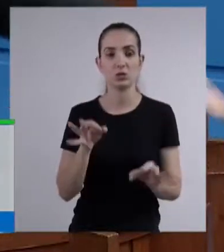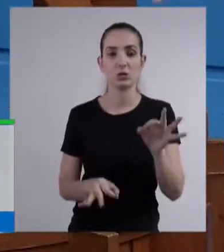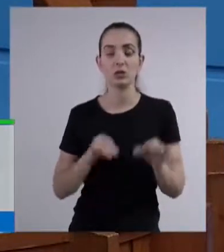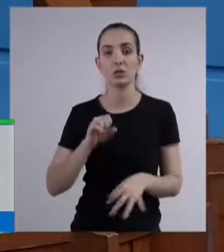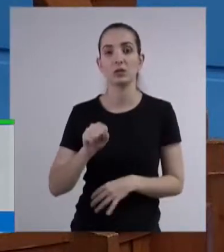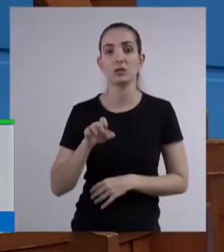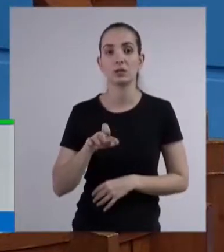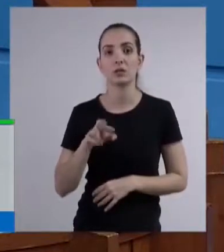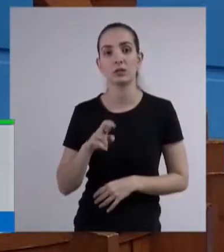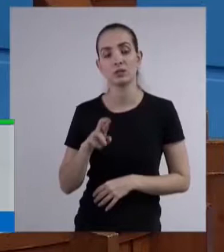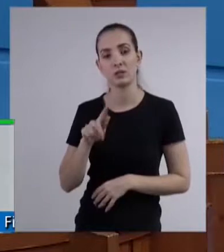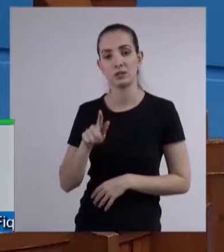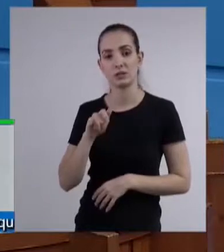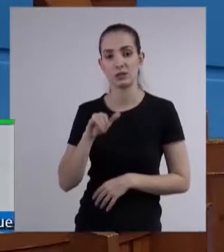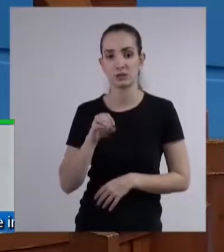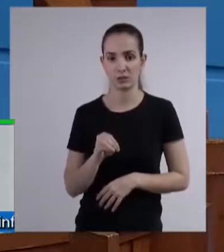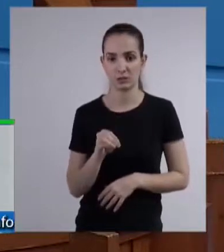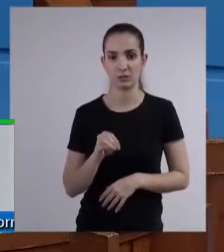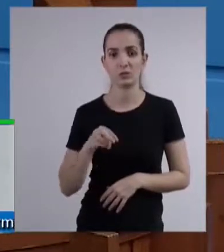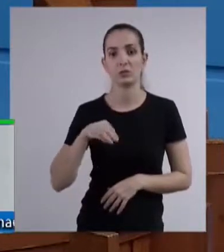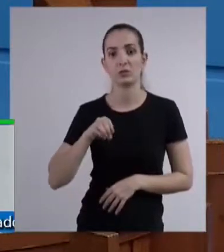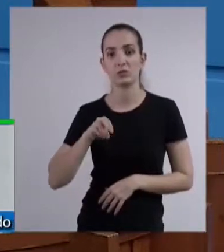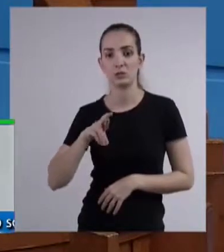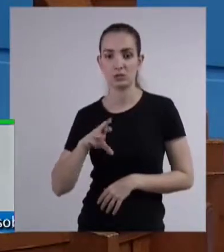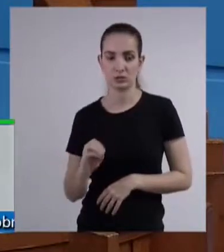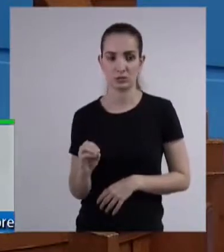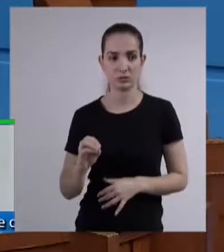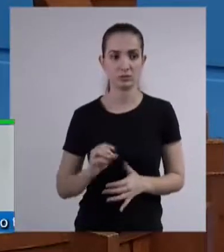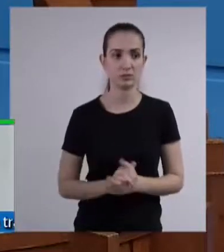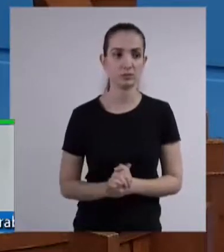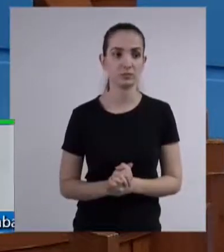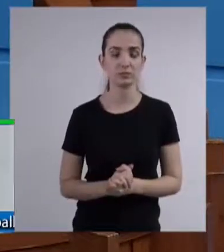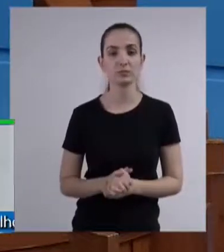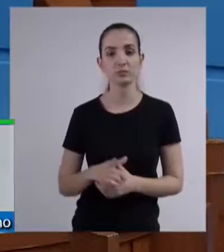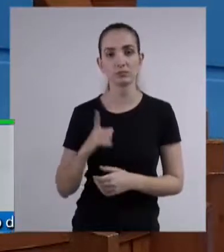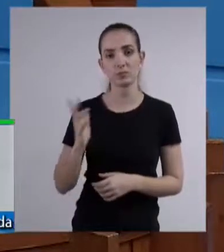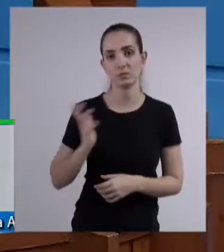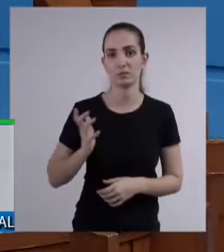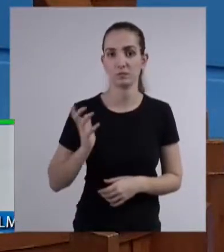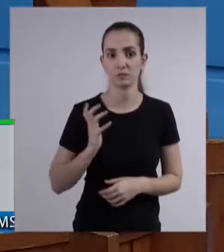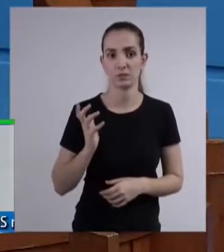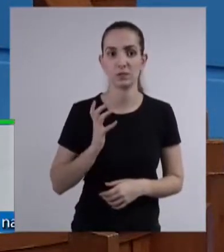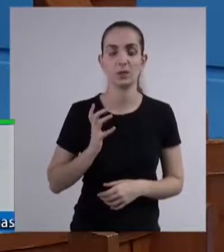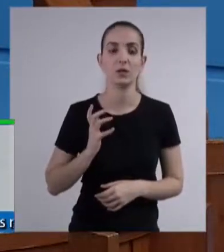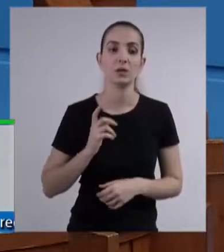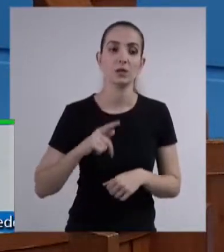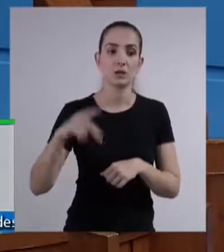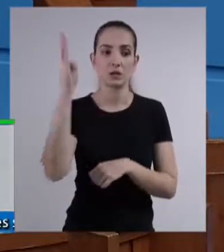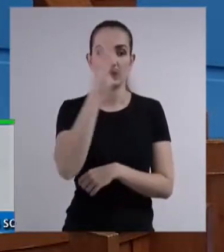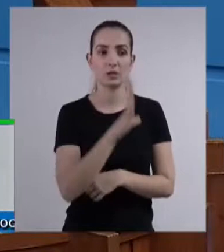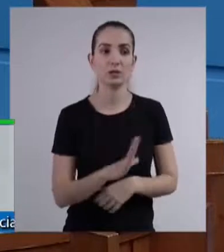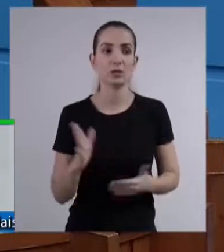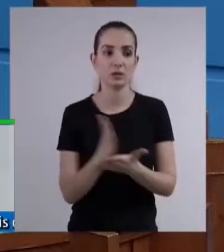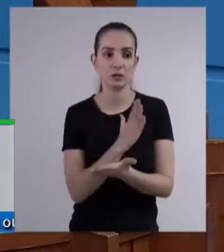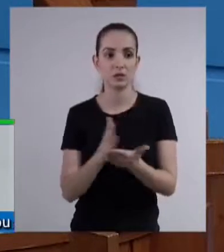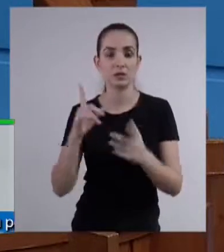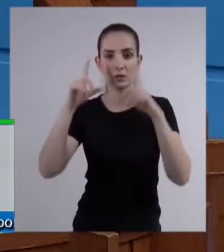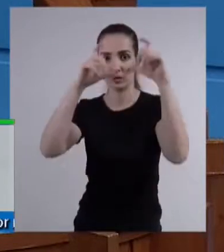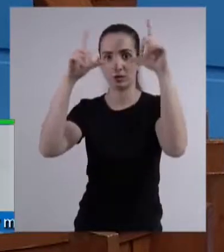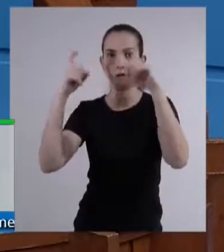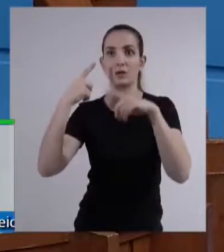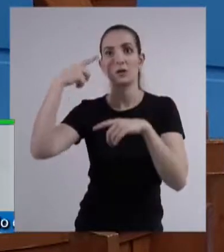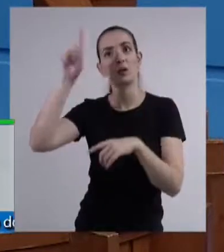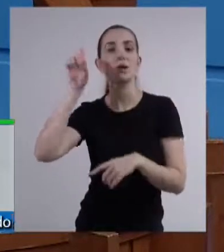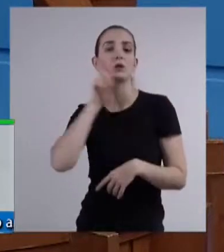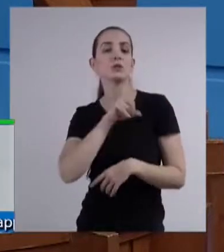que faz parte dessa elite nojenta que tem no país, de vez em quando ele é fotografado lá nos